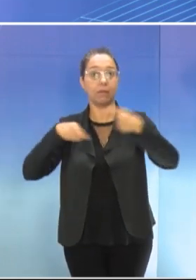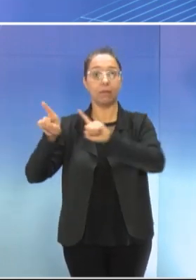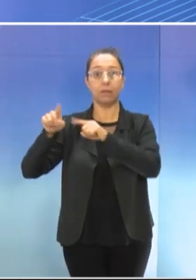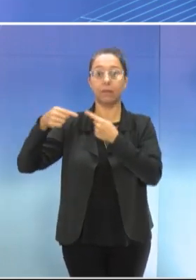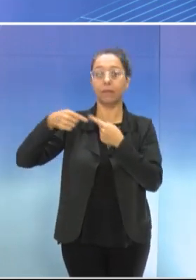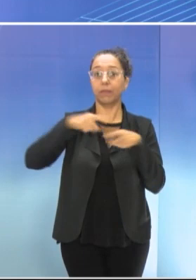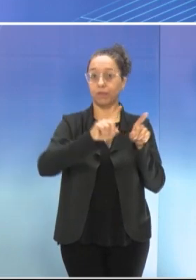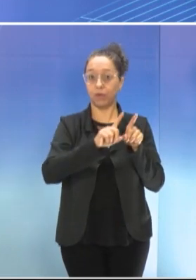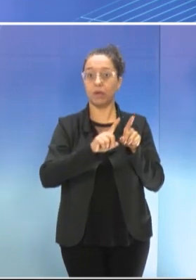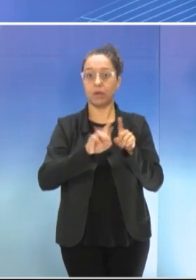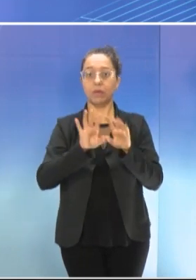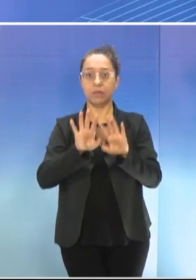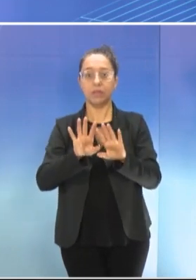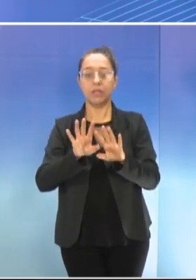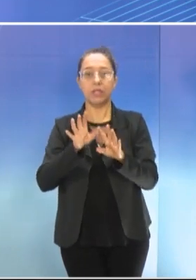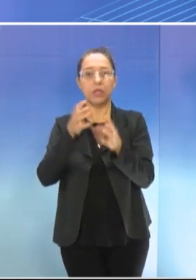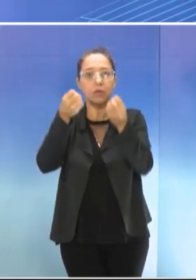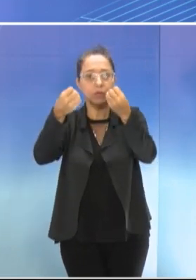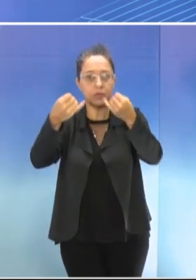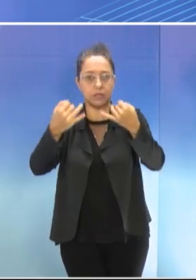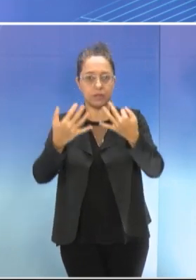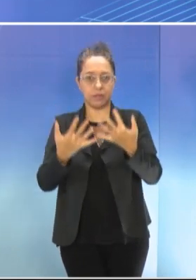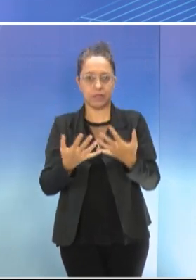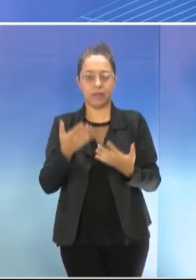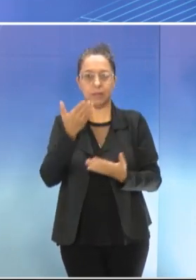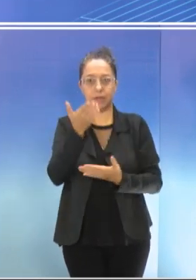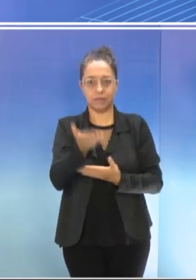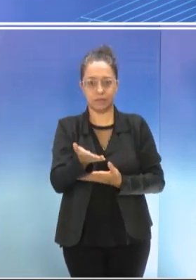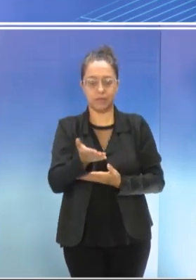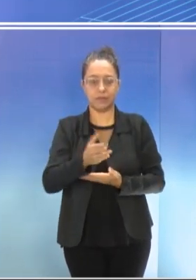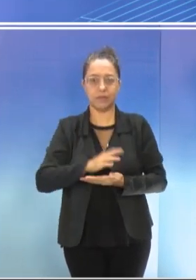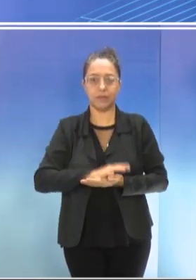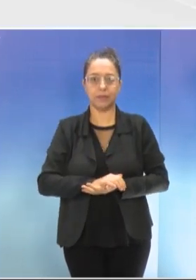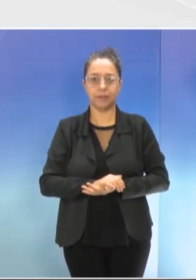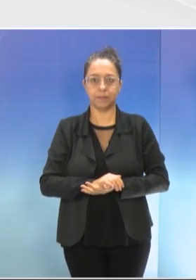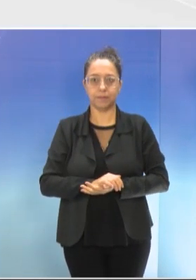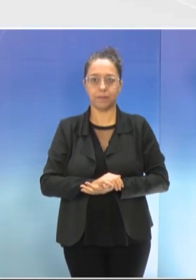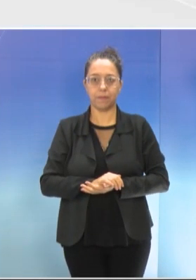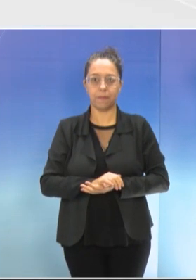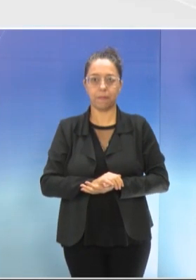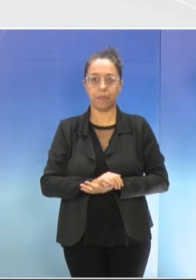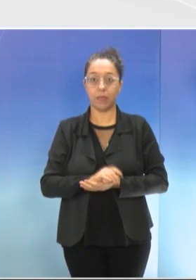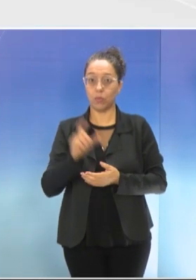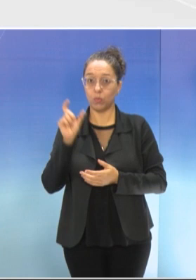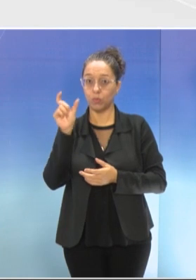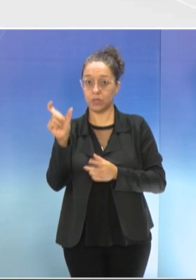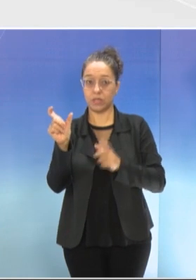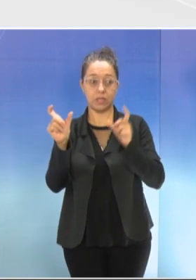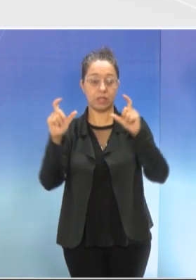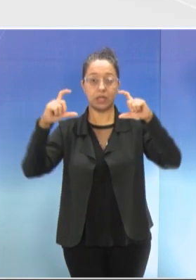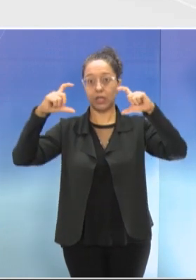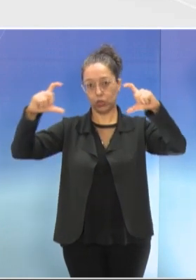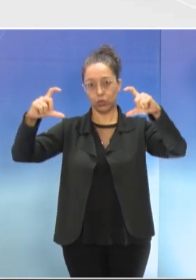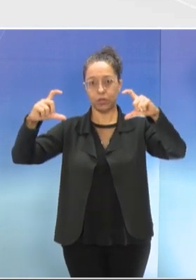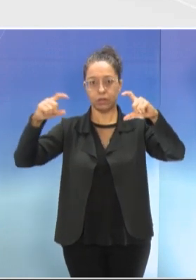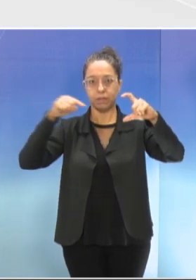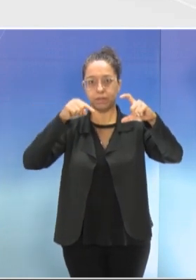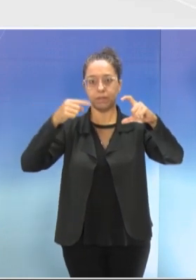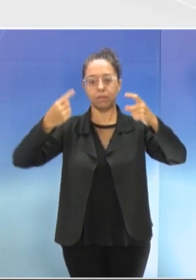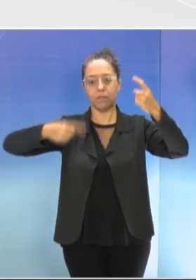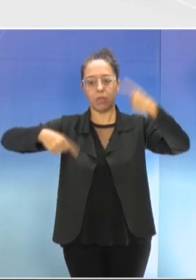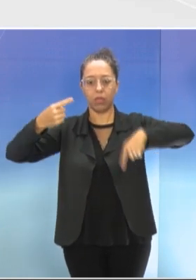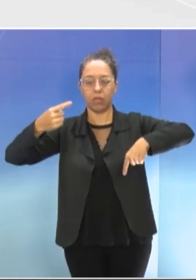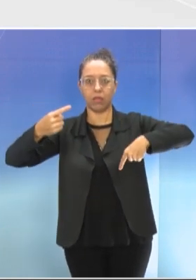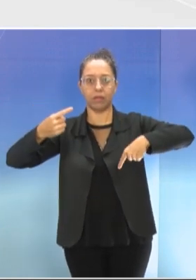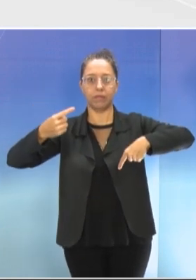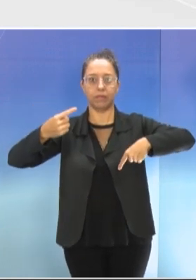só vou ler o trecho aqui inicial da questão e já vou fazer a explicação para vocês. Os trechos apresentam